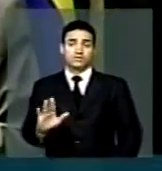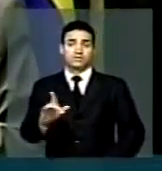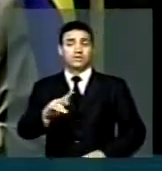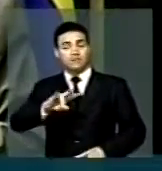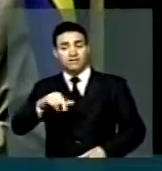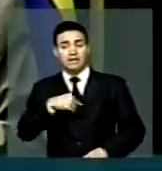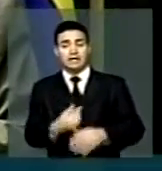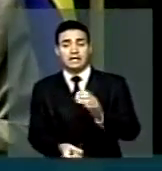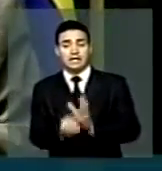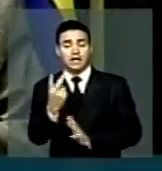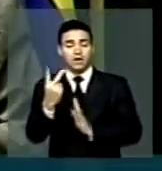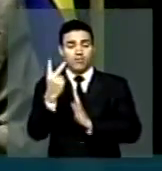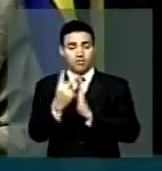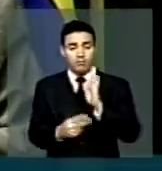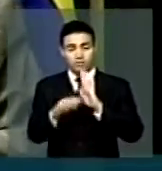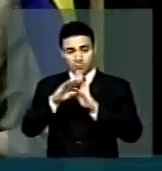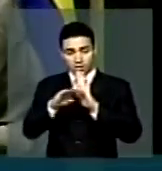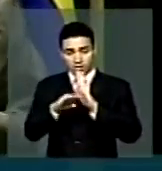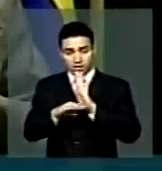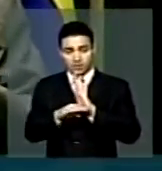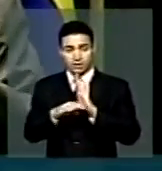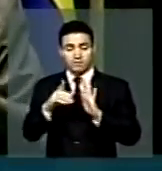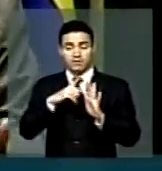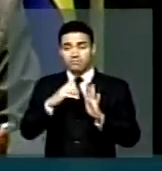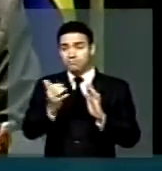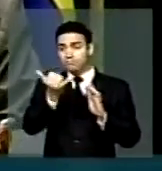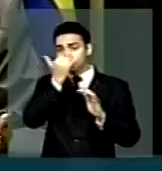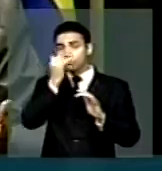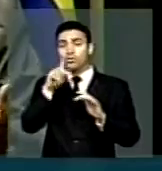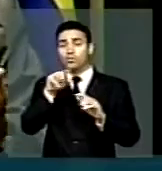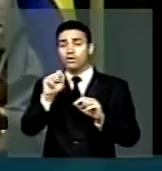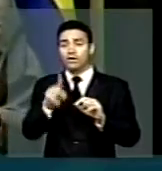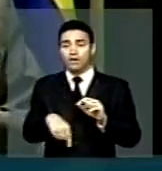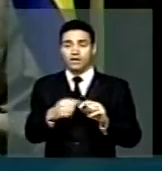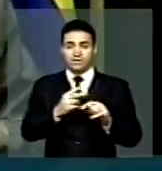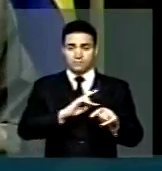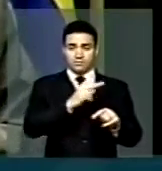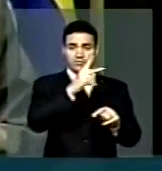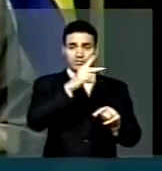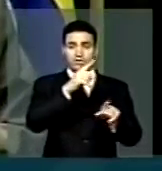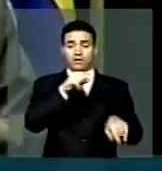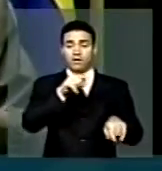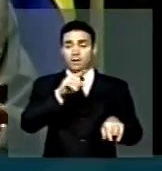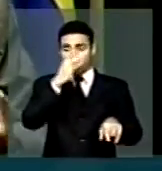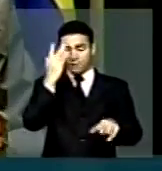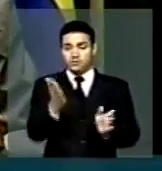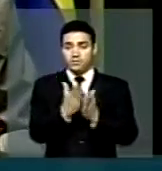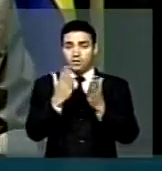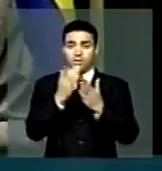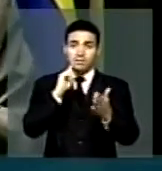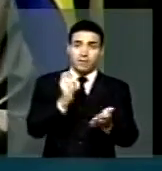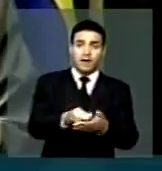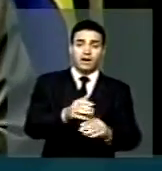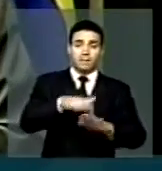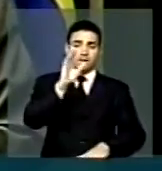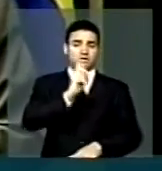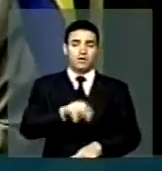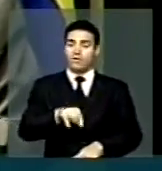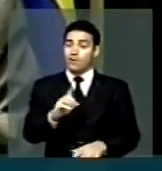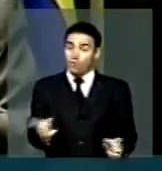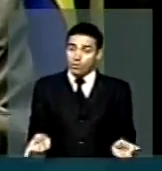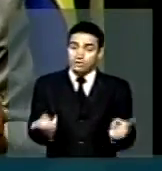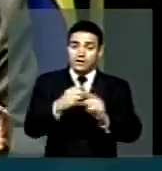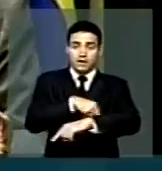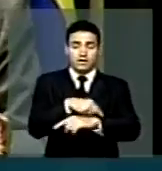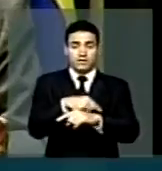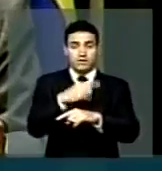um programa que tenha como consequência jogar o peso do ajuste nos que menos podem, dos mais pobres. É o contrário, os